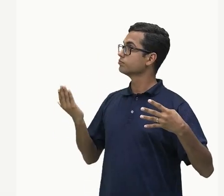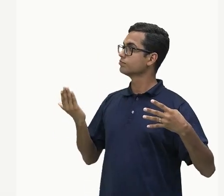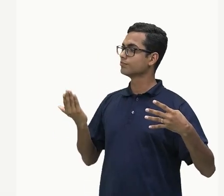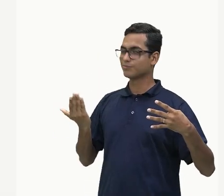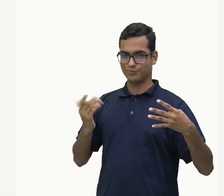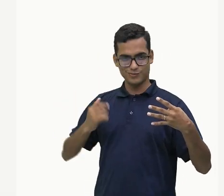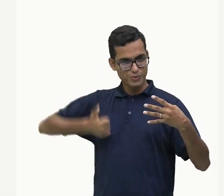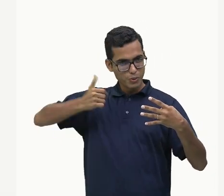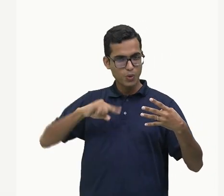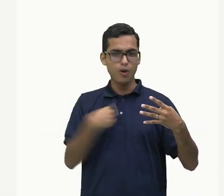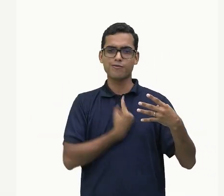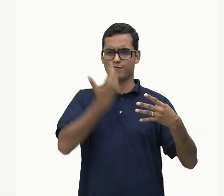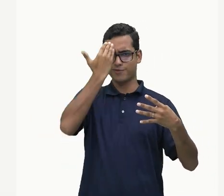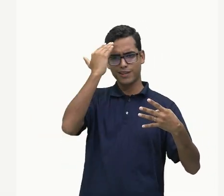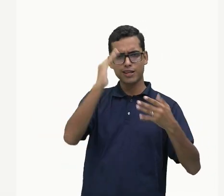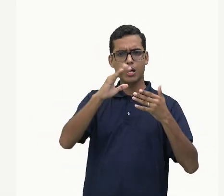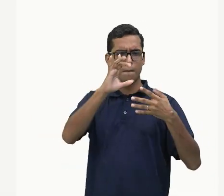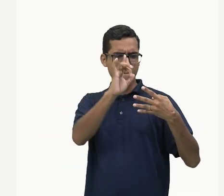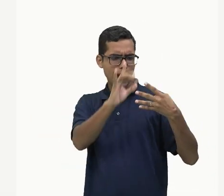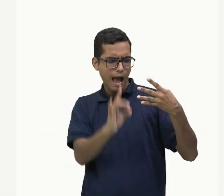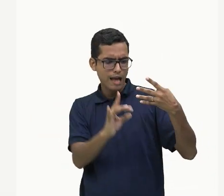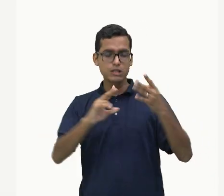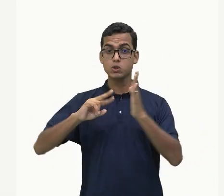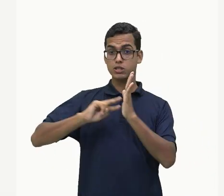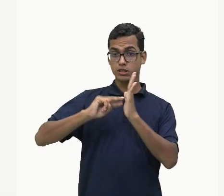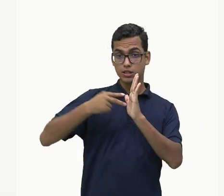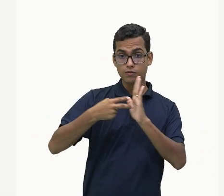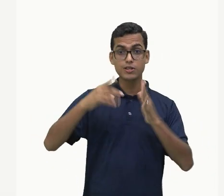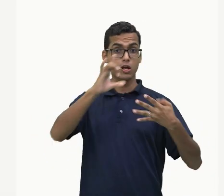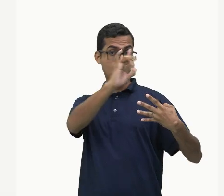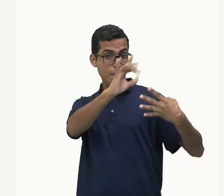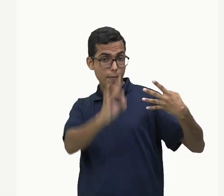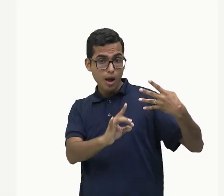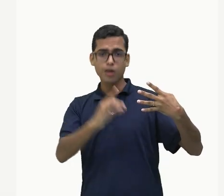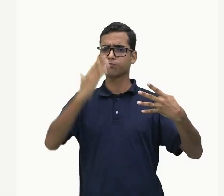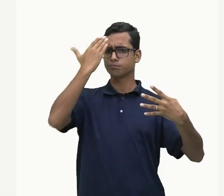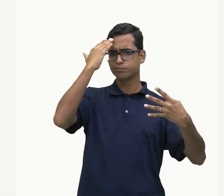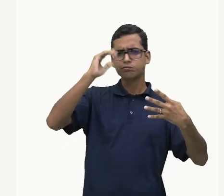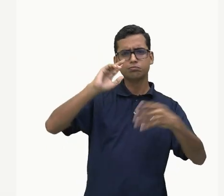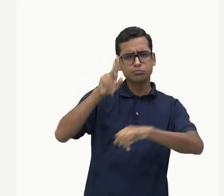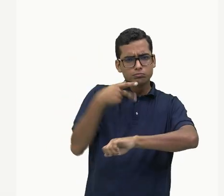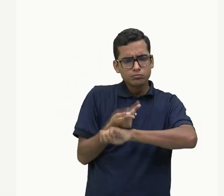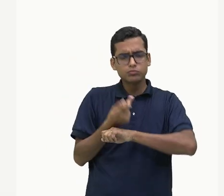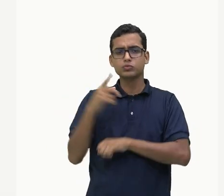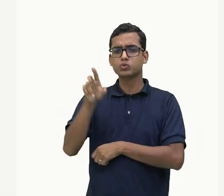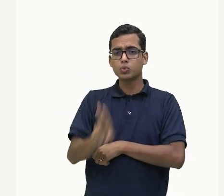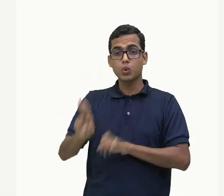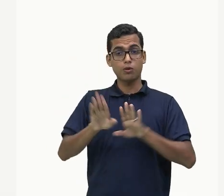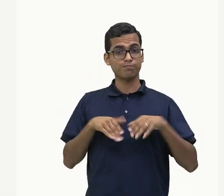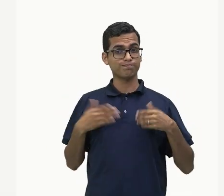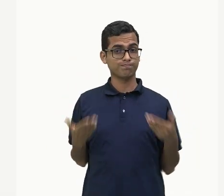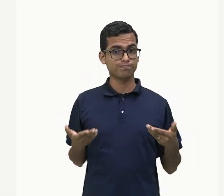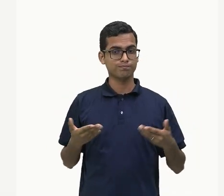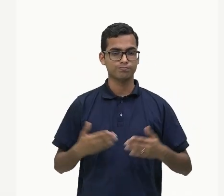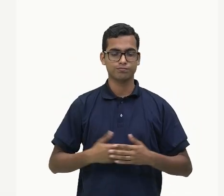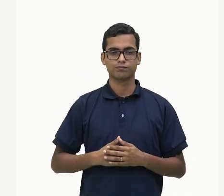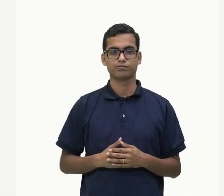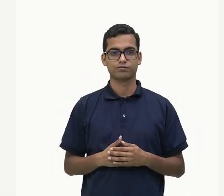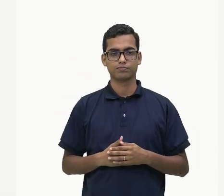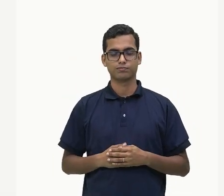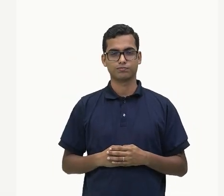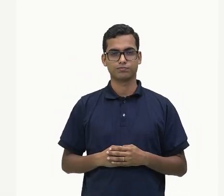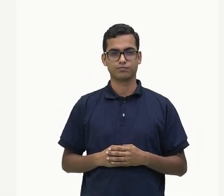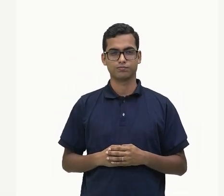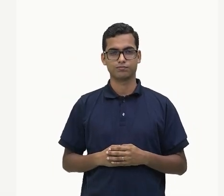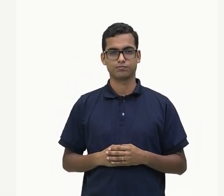uma delas. E aí esse significado vai dar dicas de qual delas devo utilizar. I like coffee.